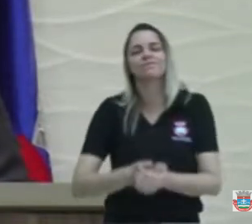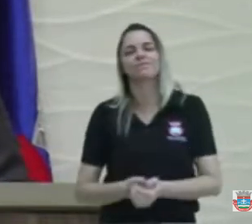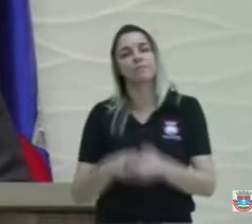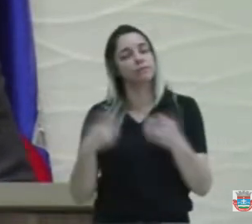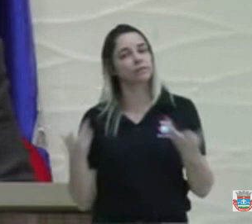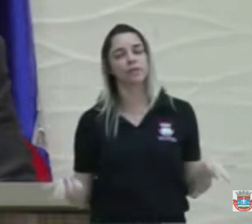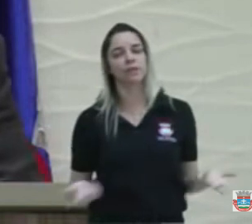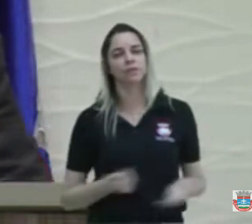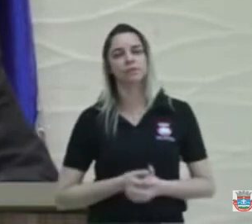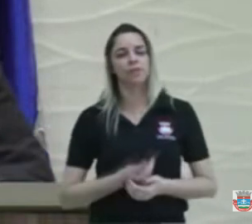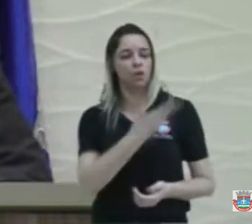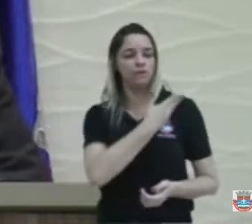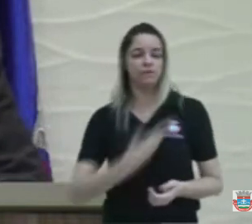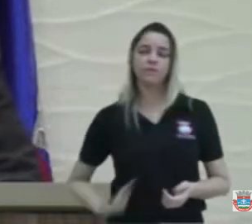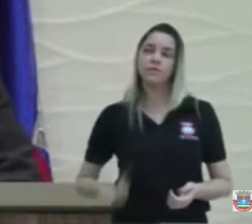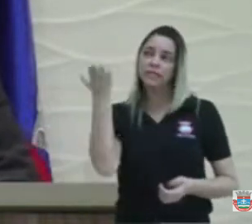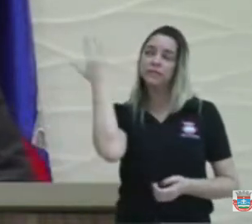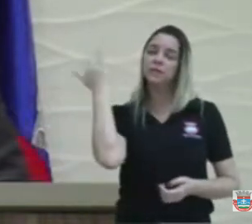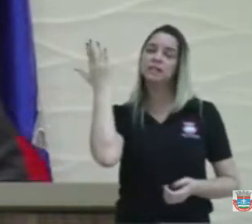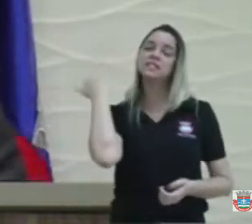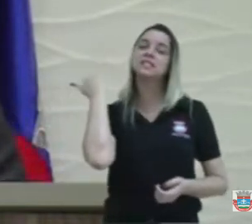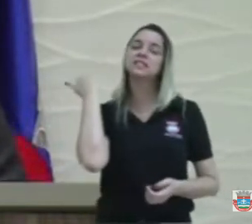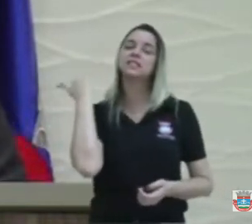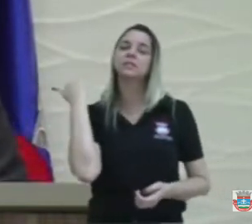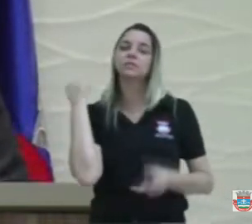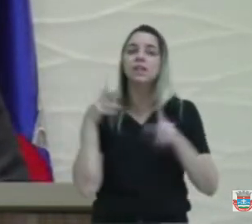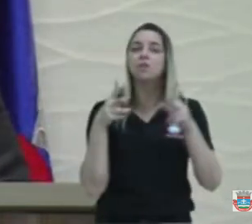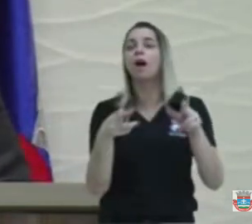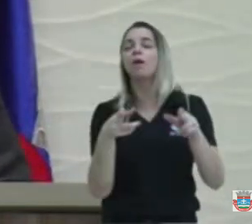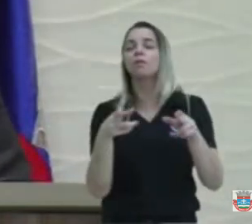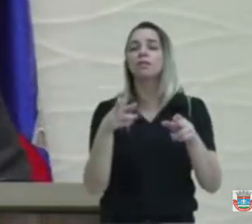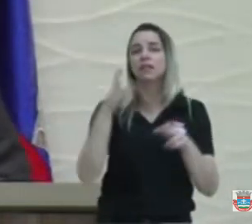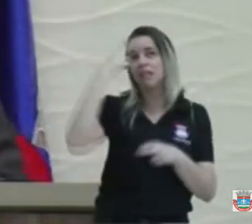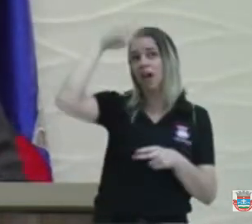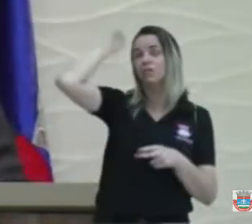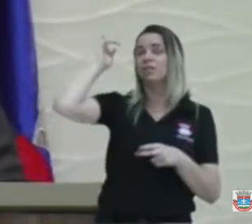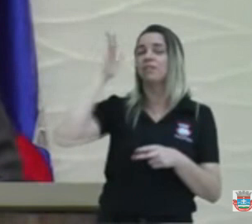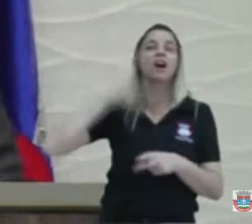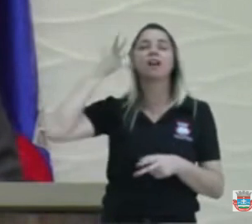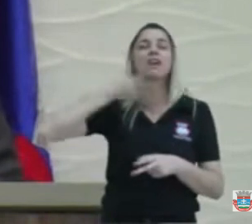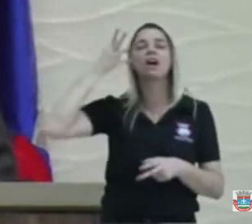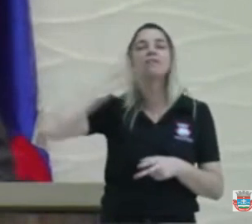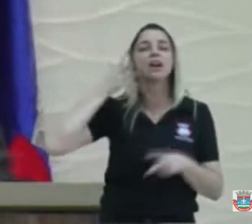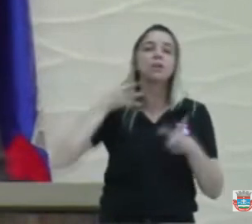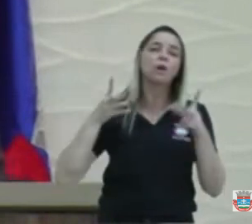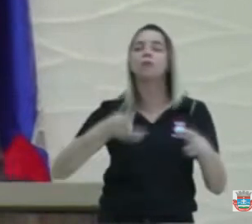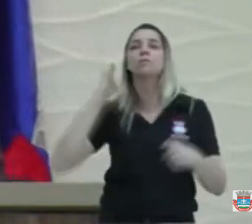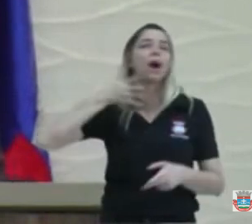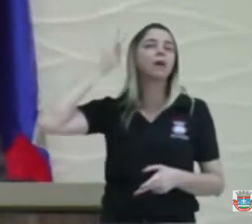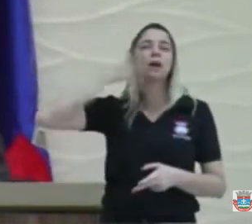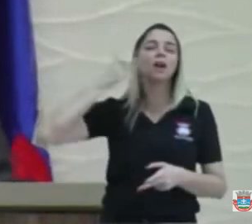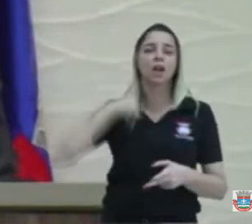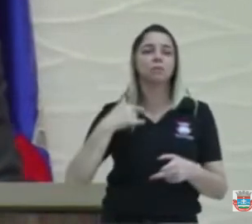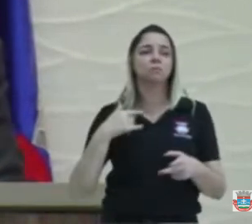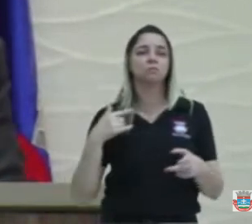gestão anterior, que muita gente, como o vereador aqui, Reinaldo, vem tanto falar, só é um discurso só, não vou nem rebater,